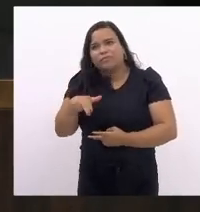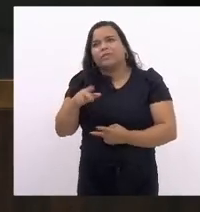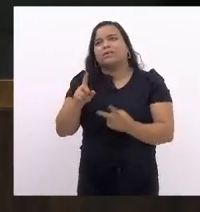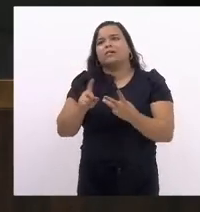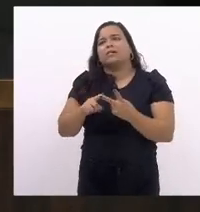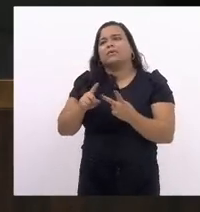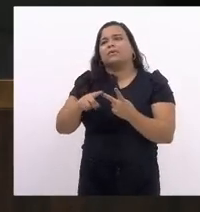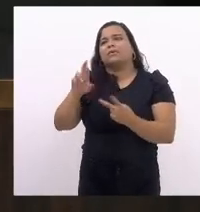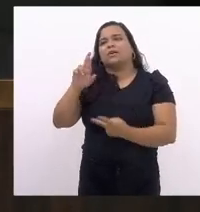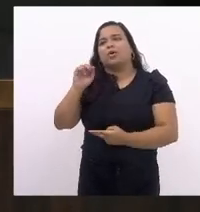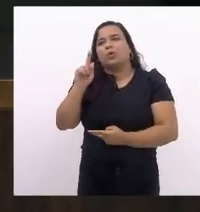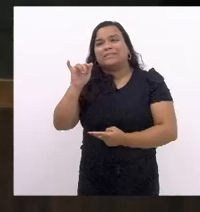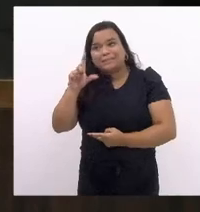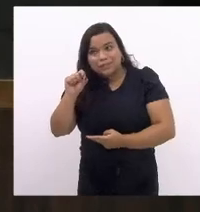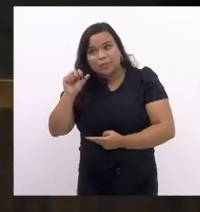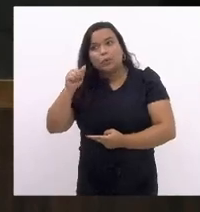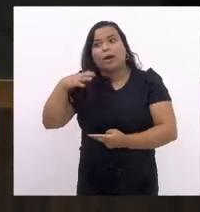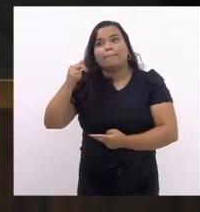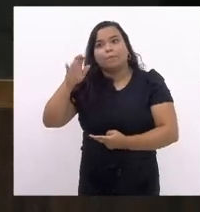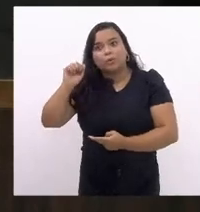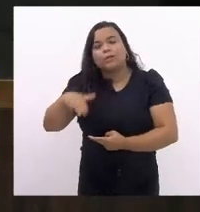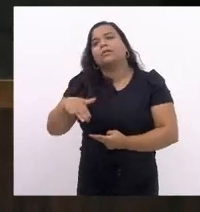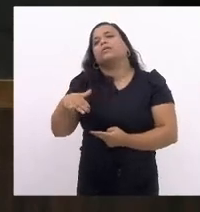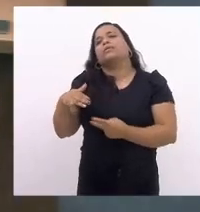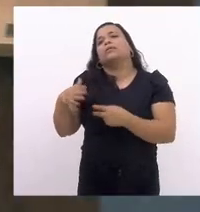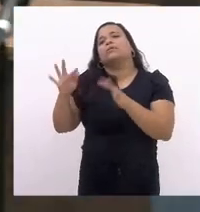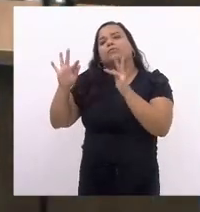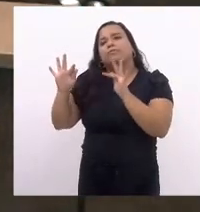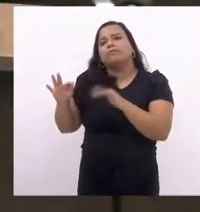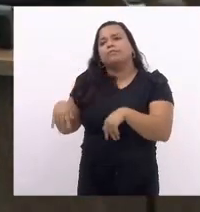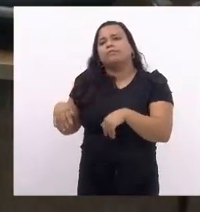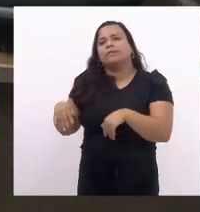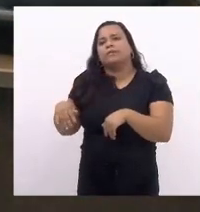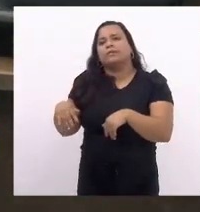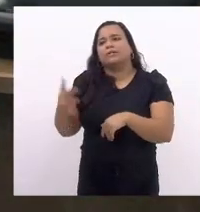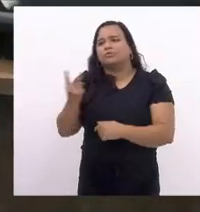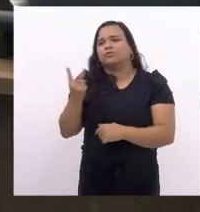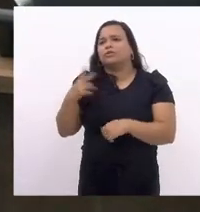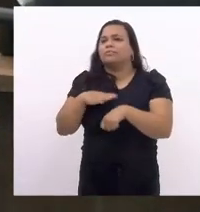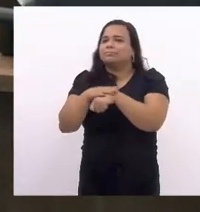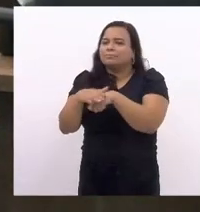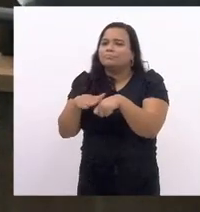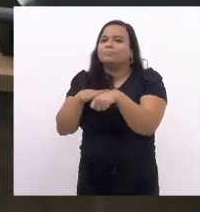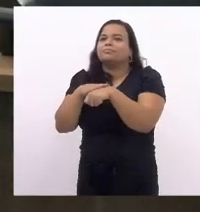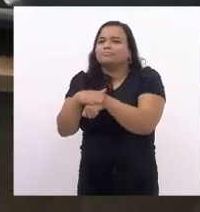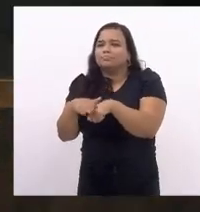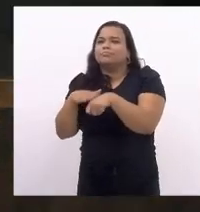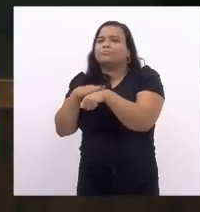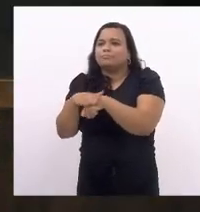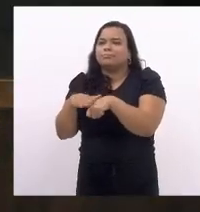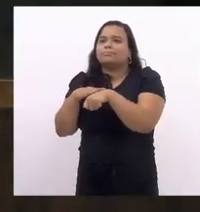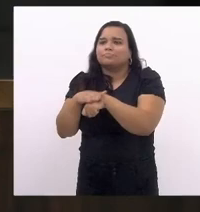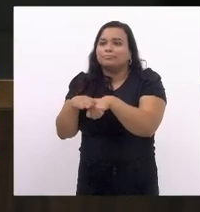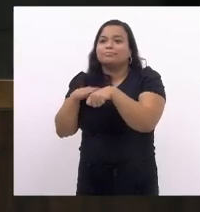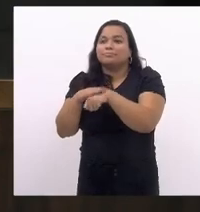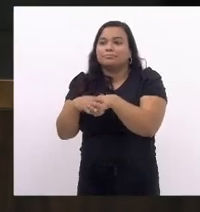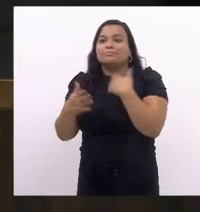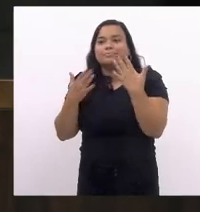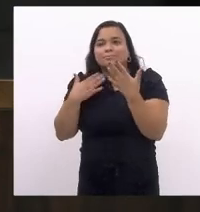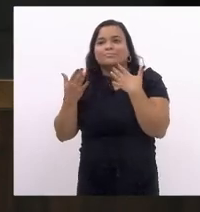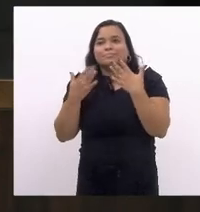nesse final do expediente, numa conversa tão saudável. Deputado Flávio Serafini, Vossa Excelência tem tão